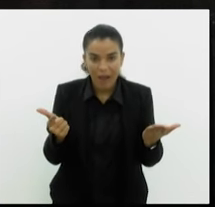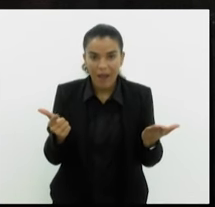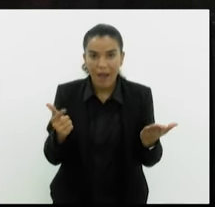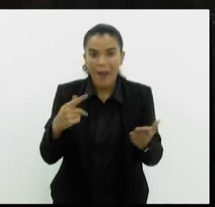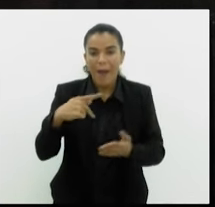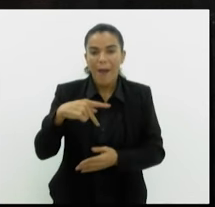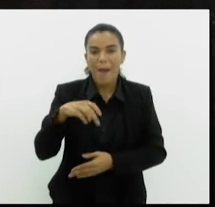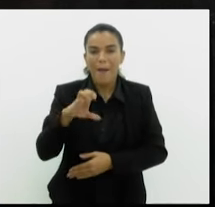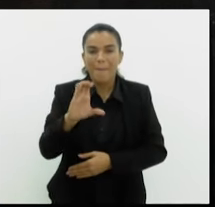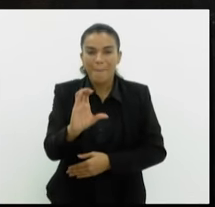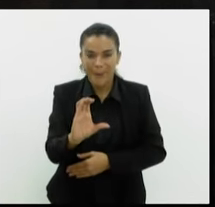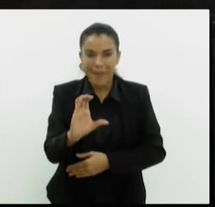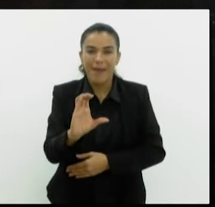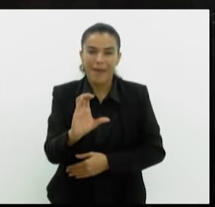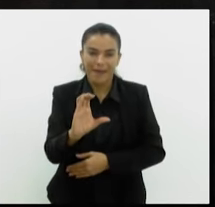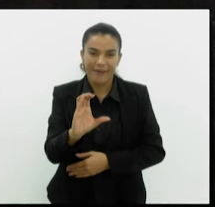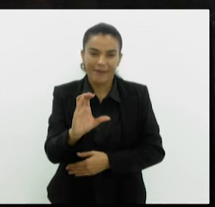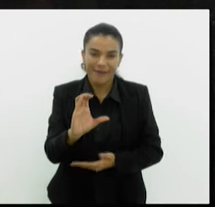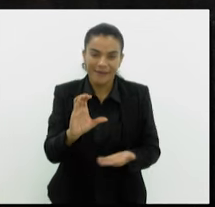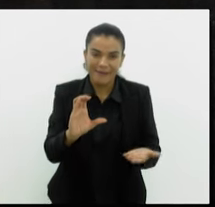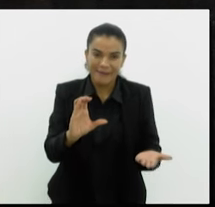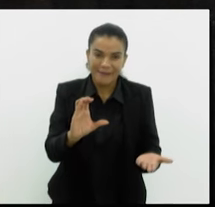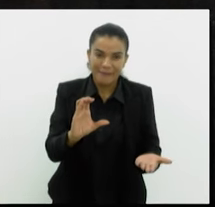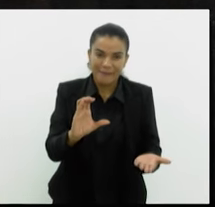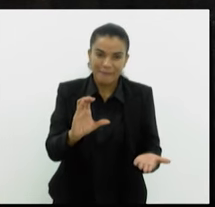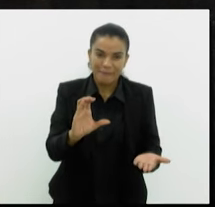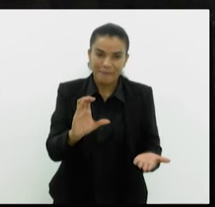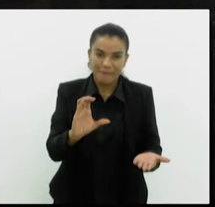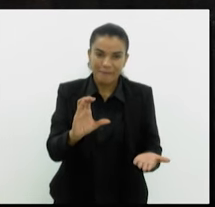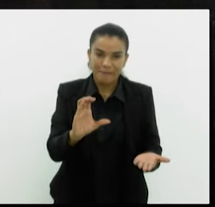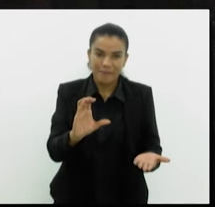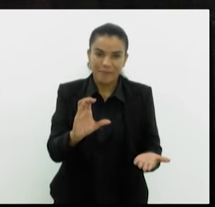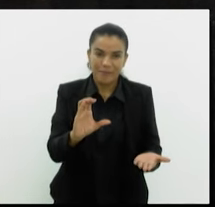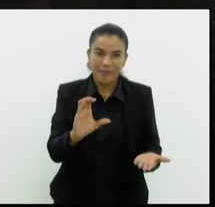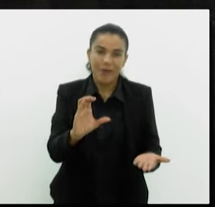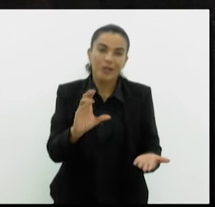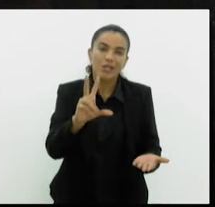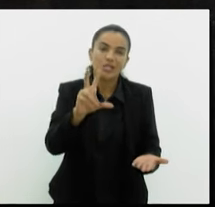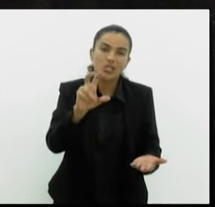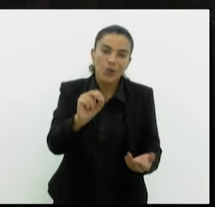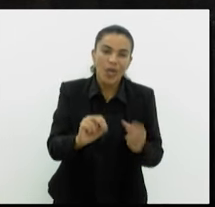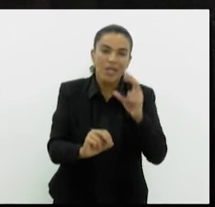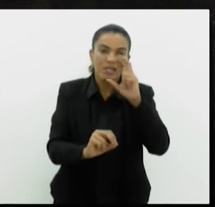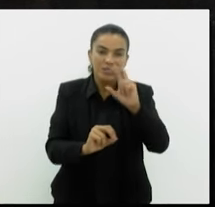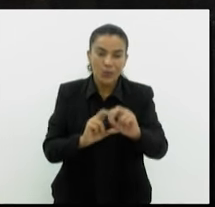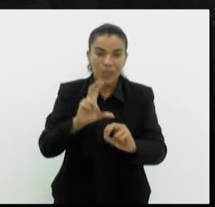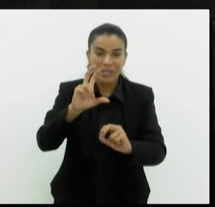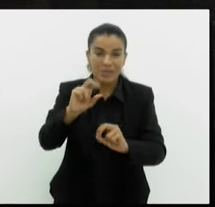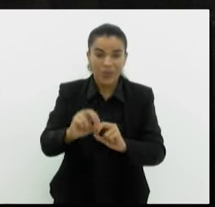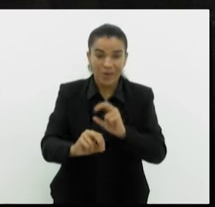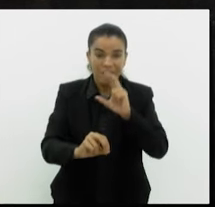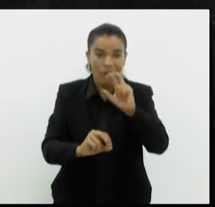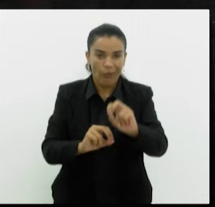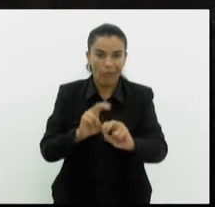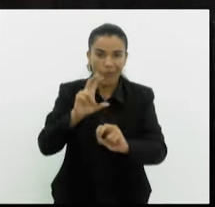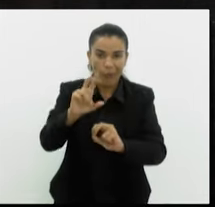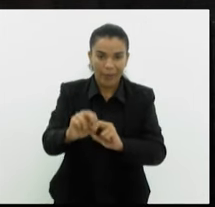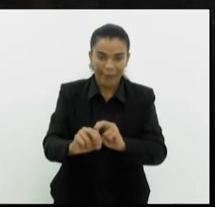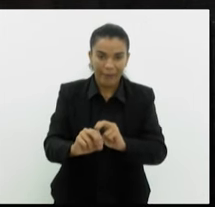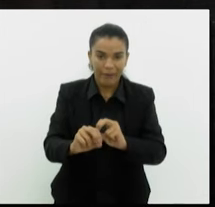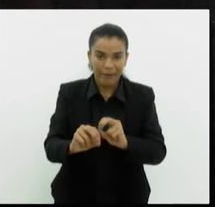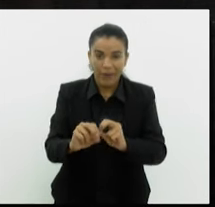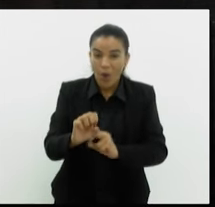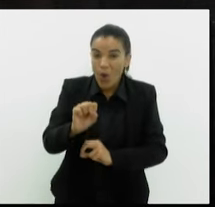do quinquênio para o Judiciário, com uma previsão acumulada de um rombo